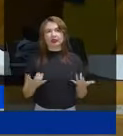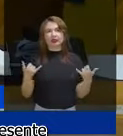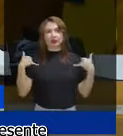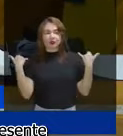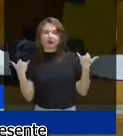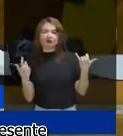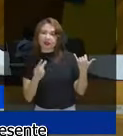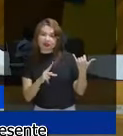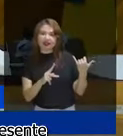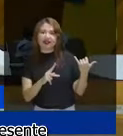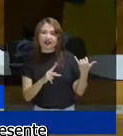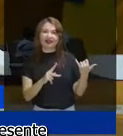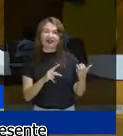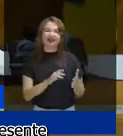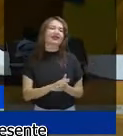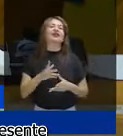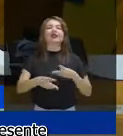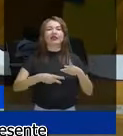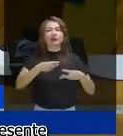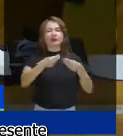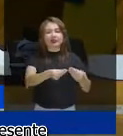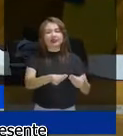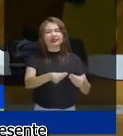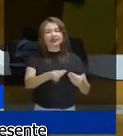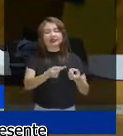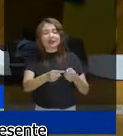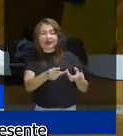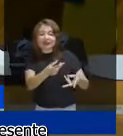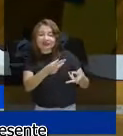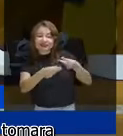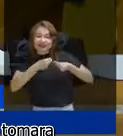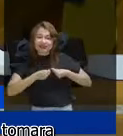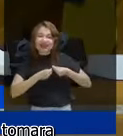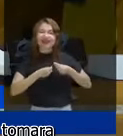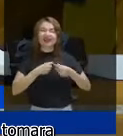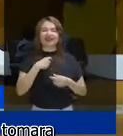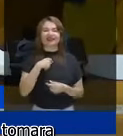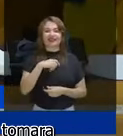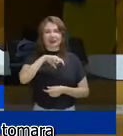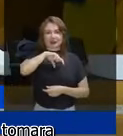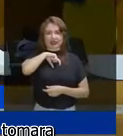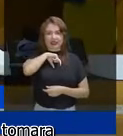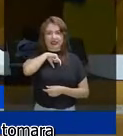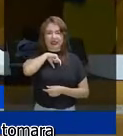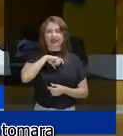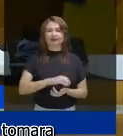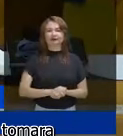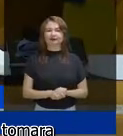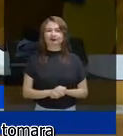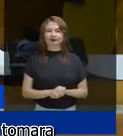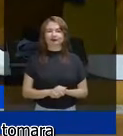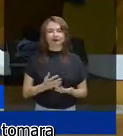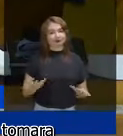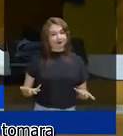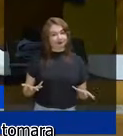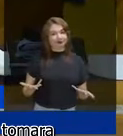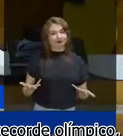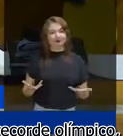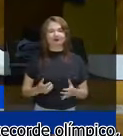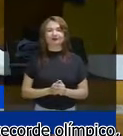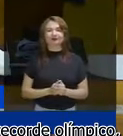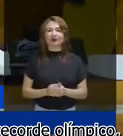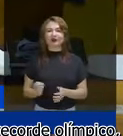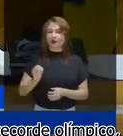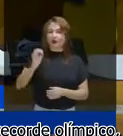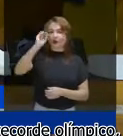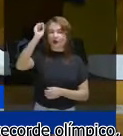aniversário da Ana, e vai ficar o presente ela que vai nos dar, com o trocéu de lá, a medalha, e tomara que seja uma medalha de recorde olímpico, Ana,